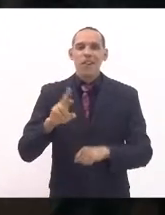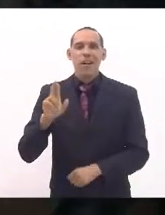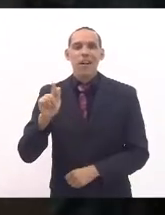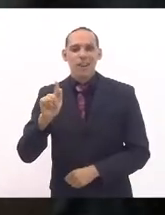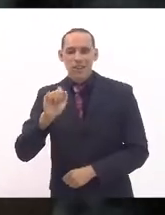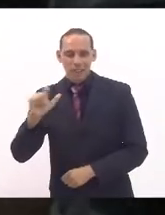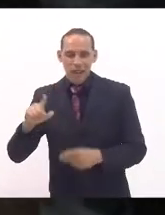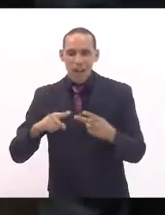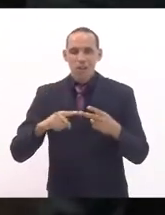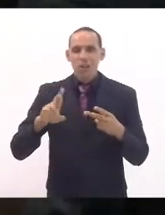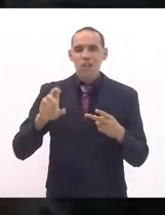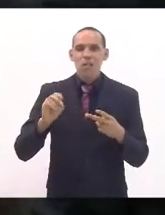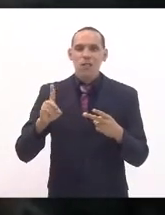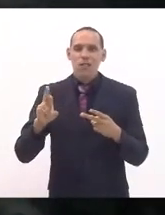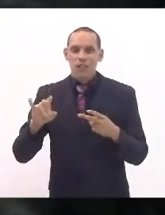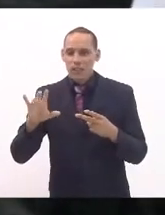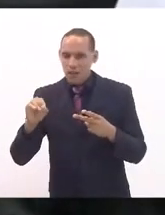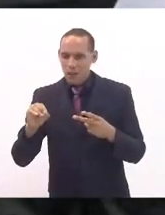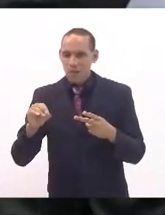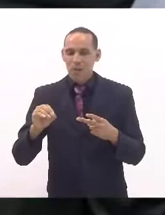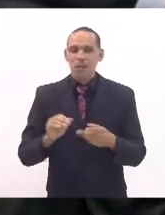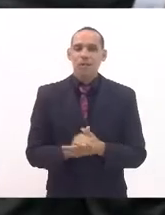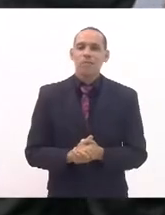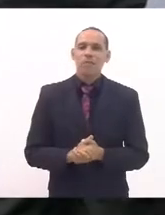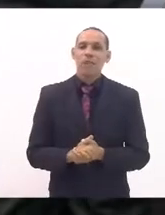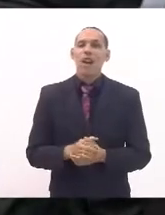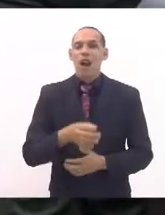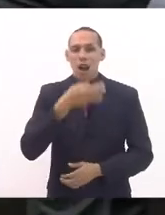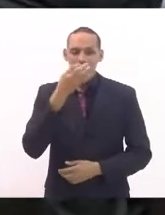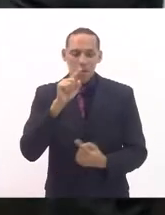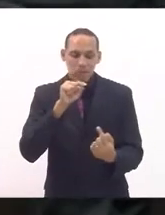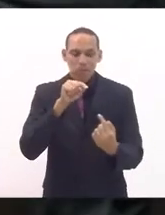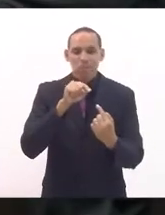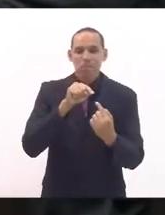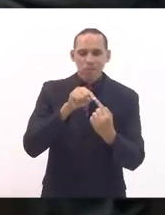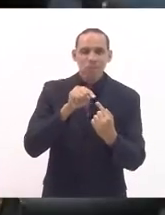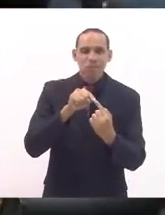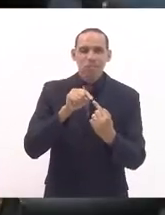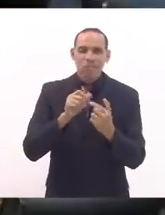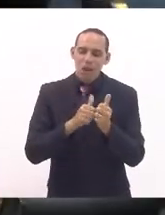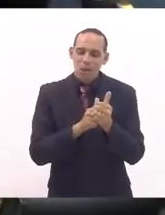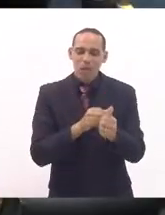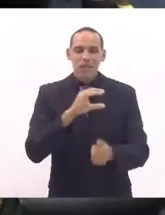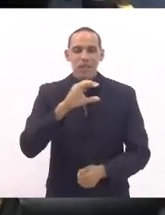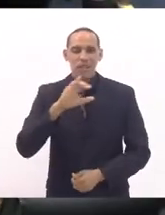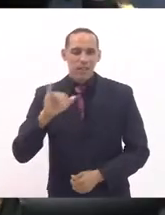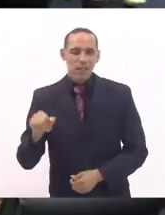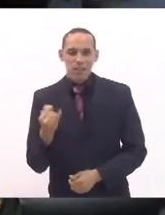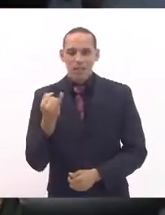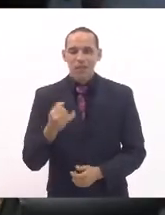Povo. Senhor presidente, o parecer é favorável à companhia da CCJ.